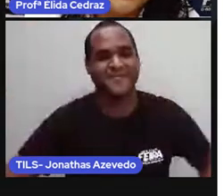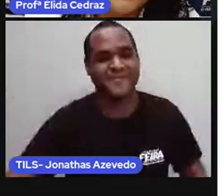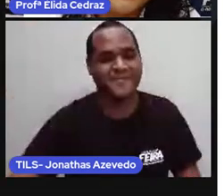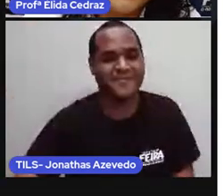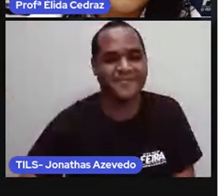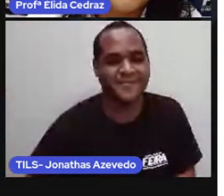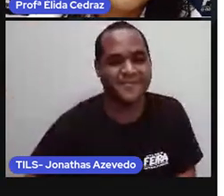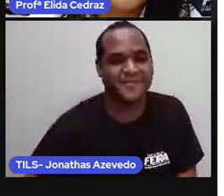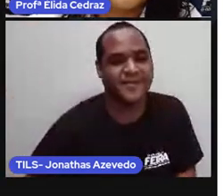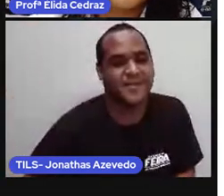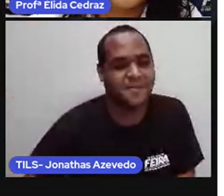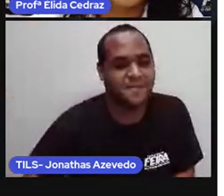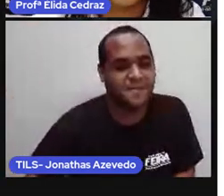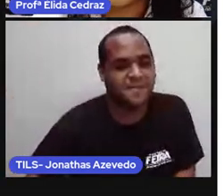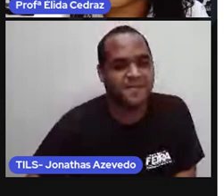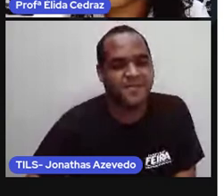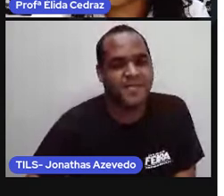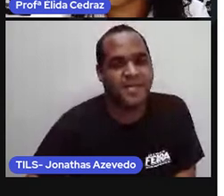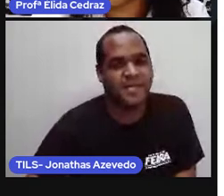Tchau.